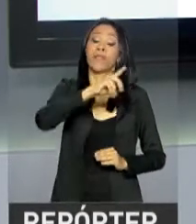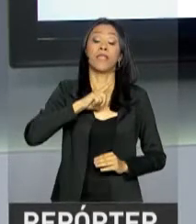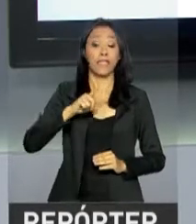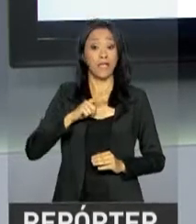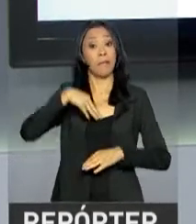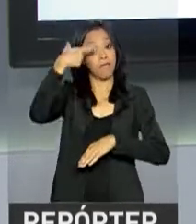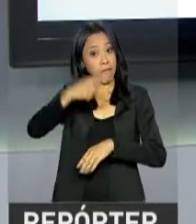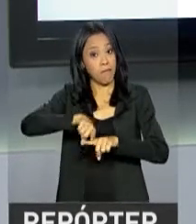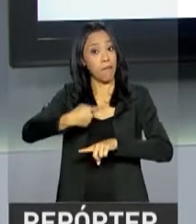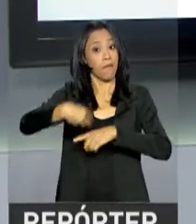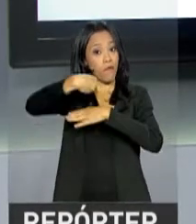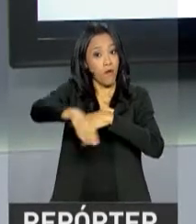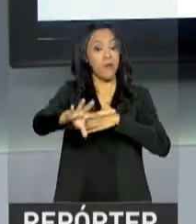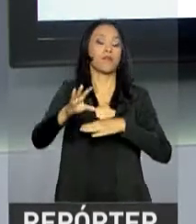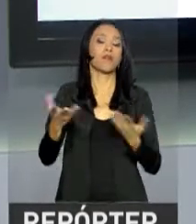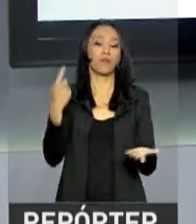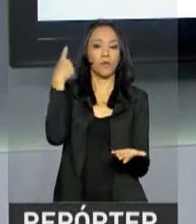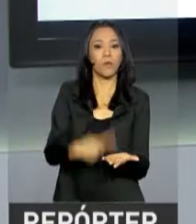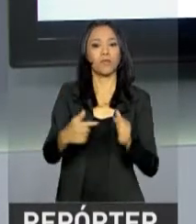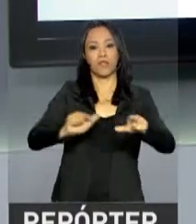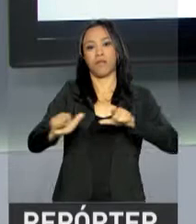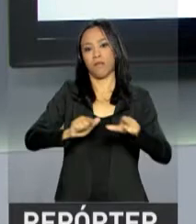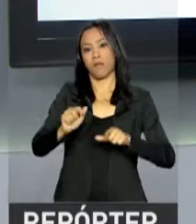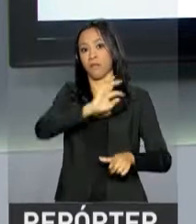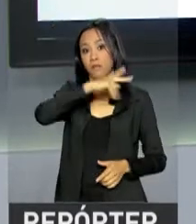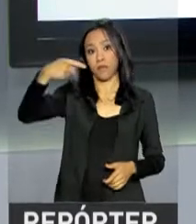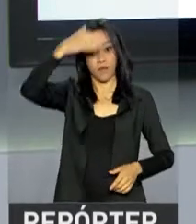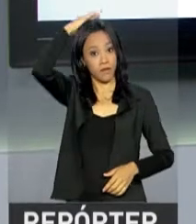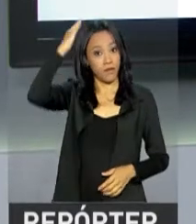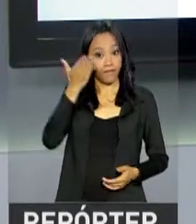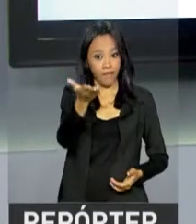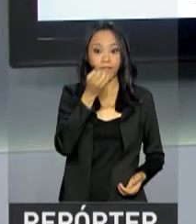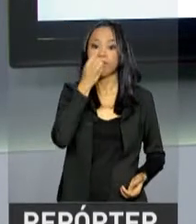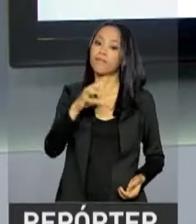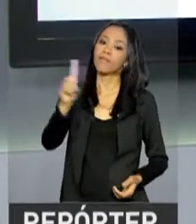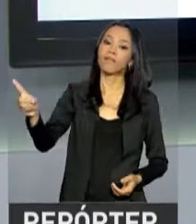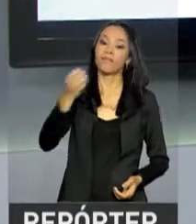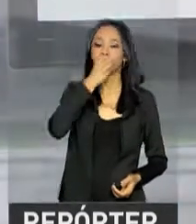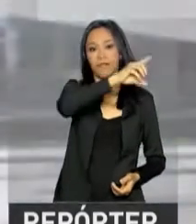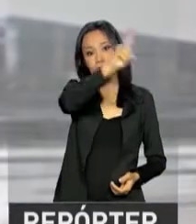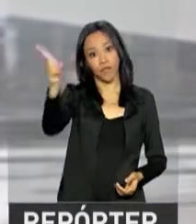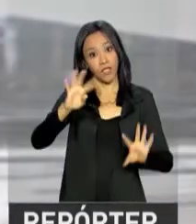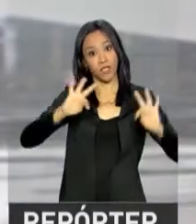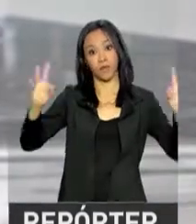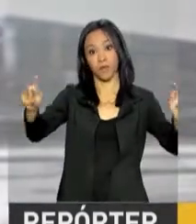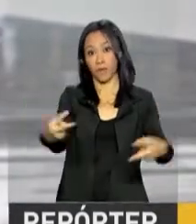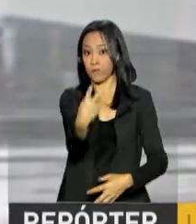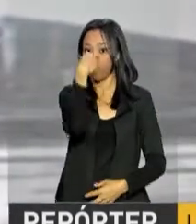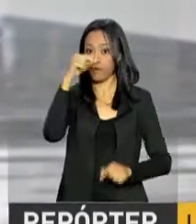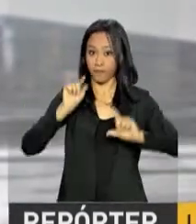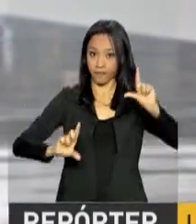de hoje do presidente michel temer olá luana bom dia pra você relata a isso é bom dia bom dia a todos que nos acompanham aqui pela tv